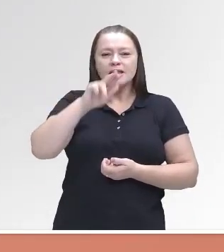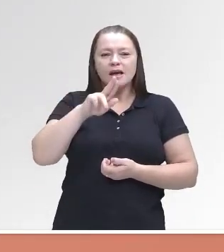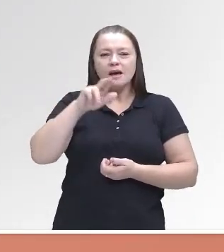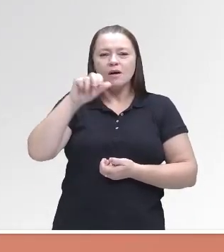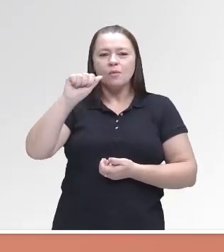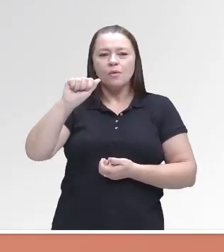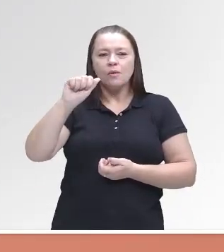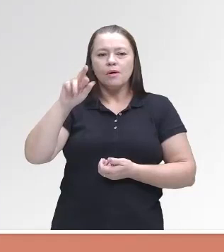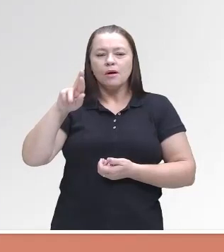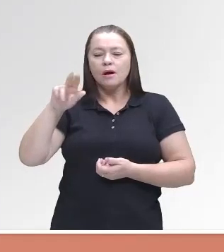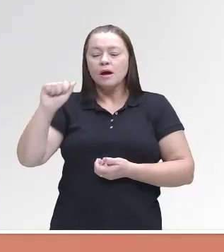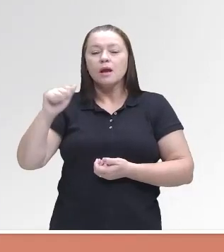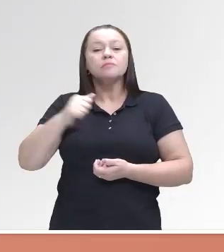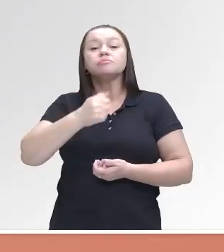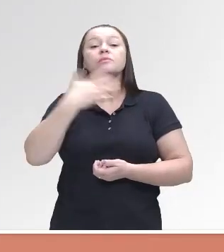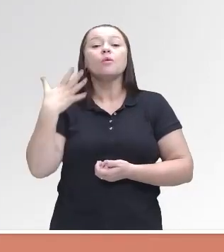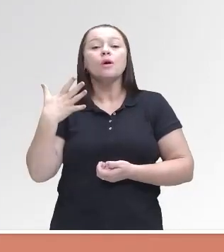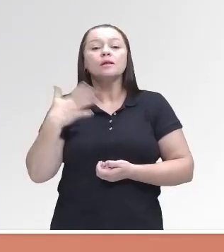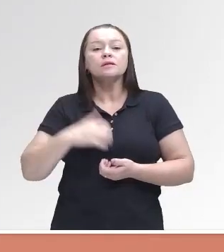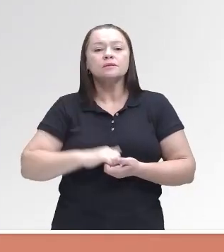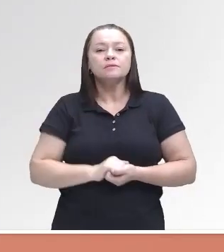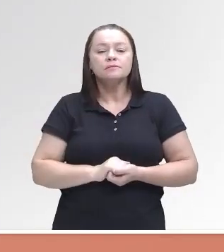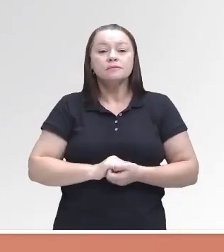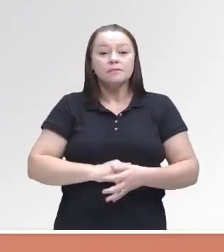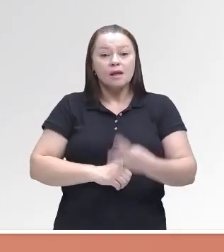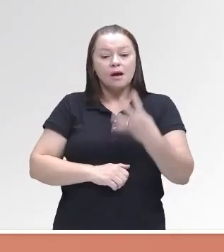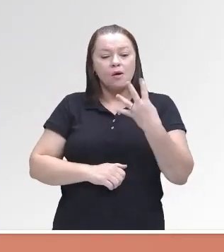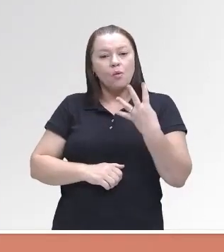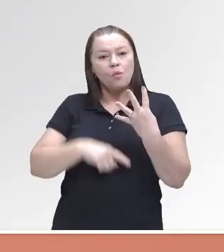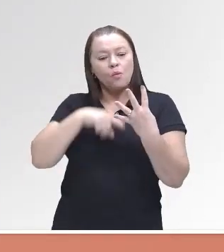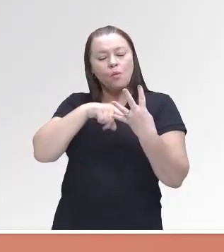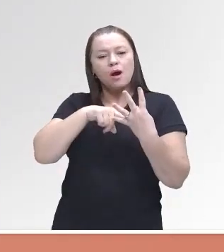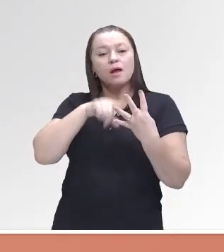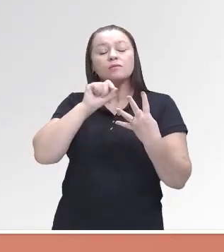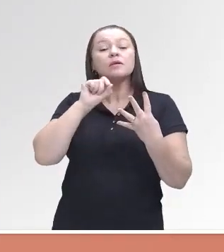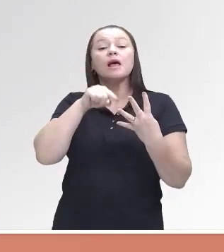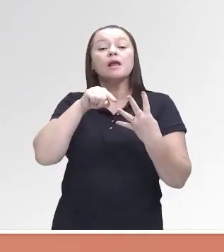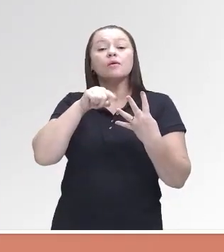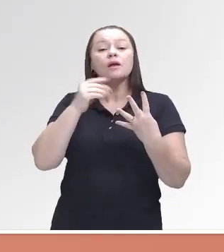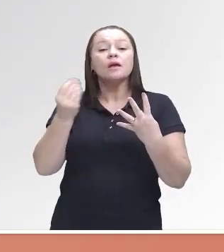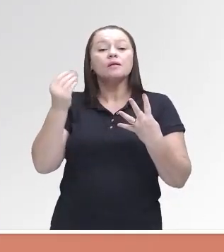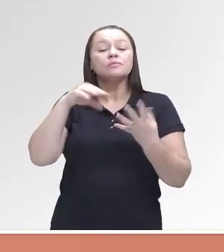Manauara. Então, quantas sílabas? 4. Logo, ela é o quê?